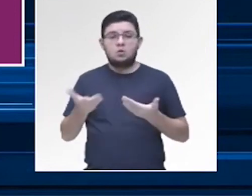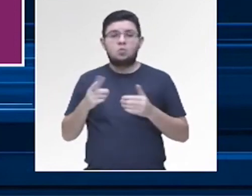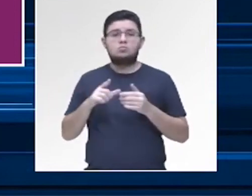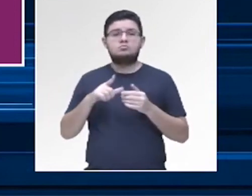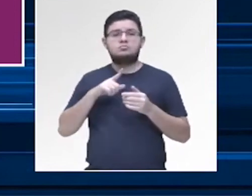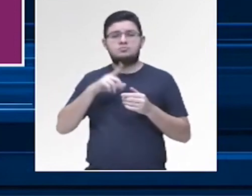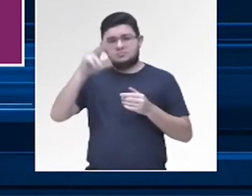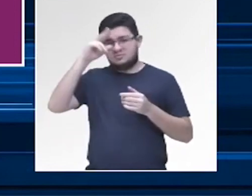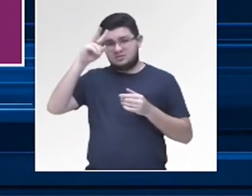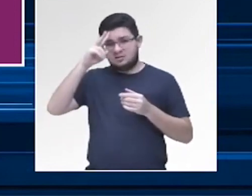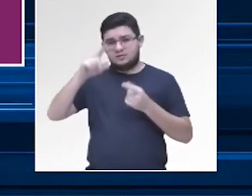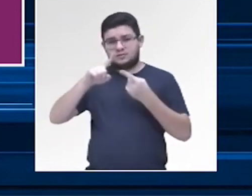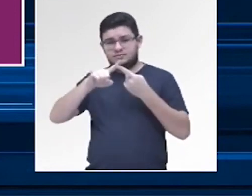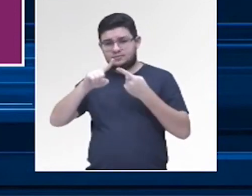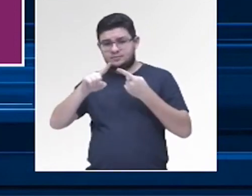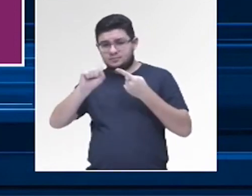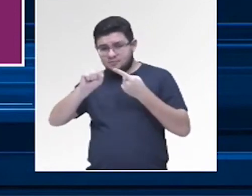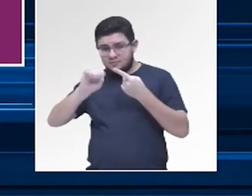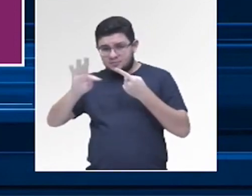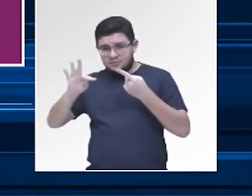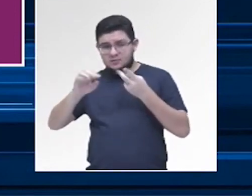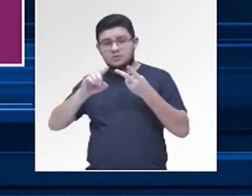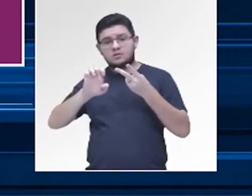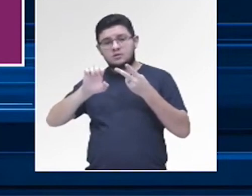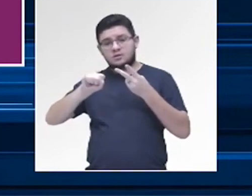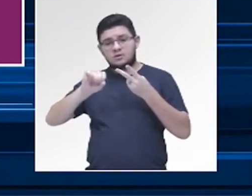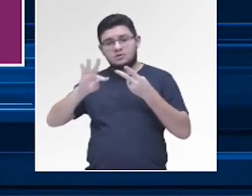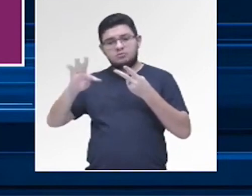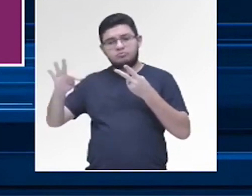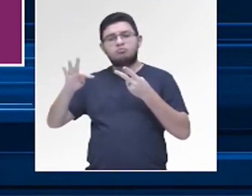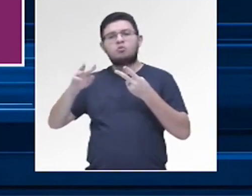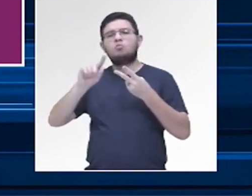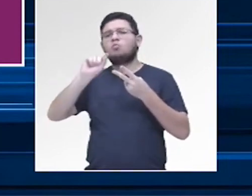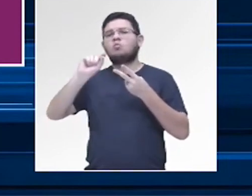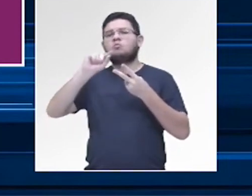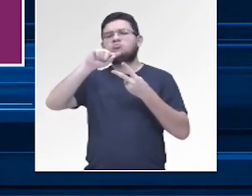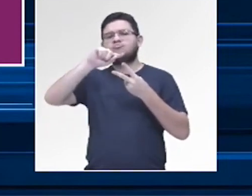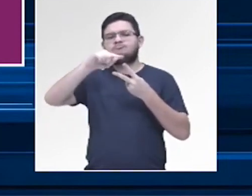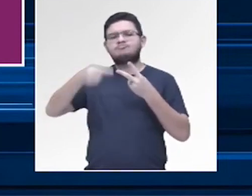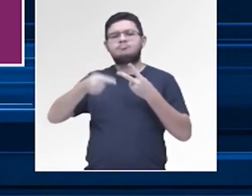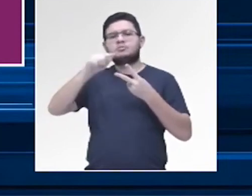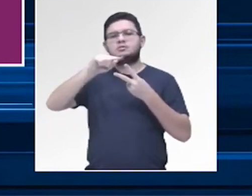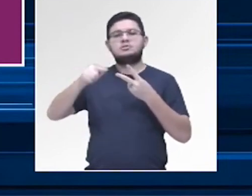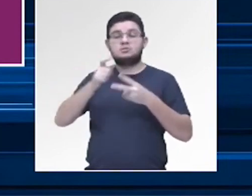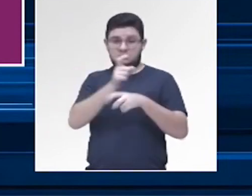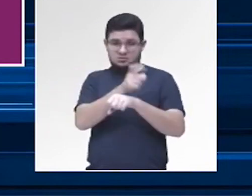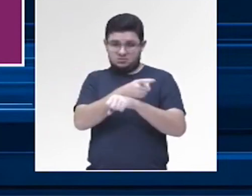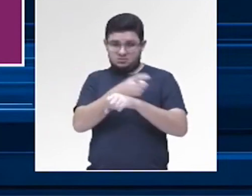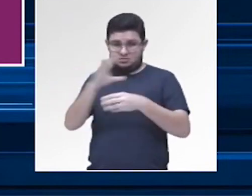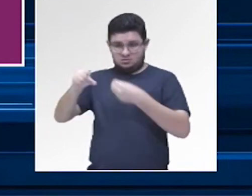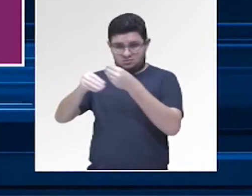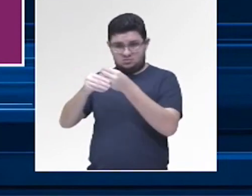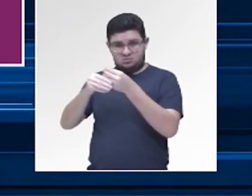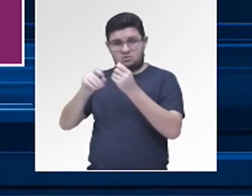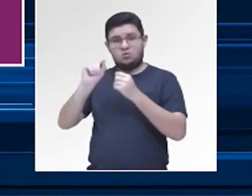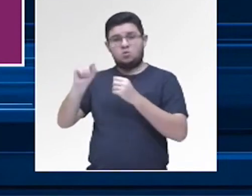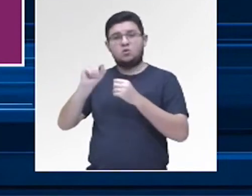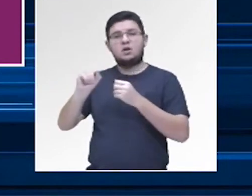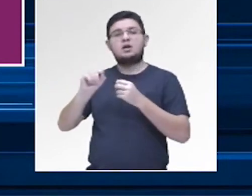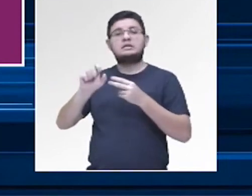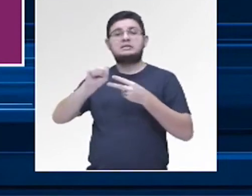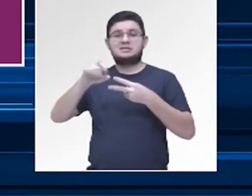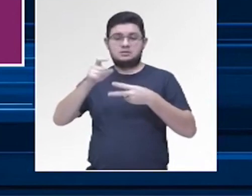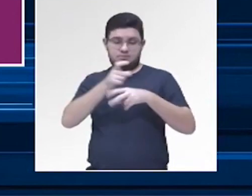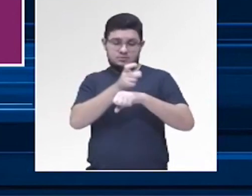vocês acabaram de ver, o ST e o EST, só vão ser adicionadas em adjetivos curtos.